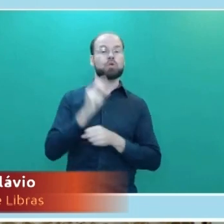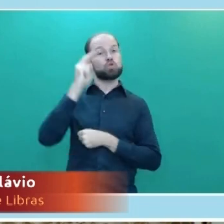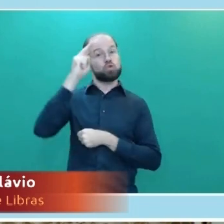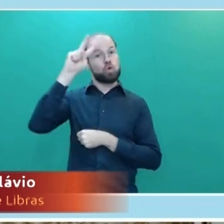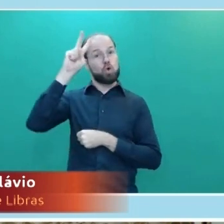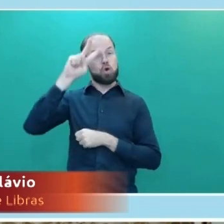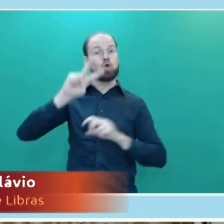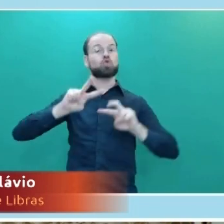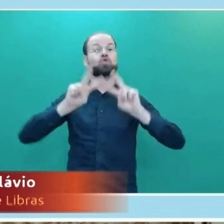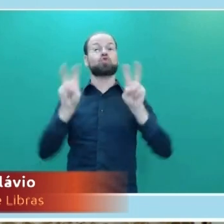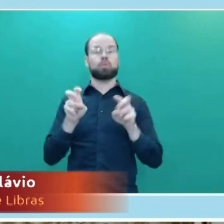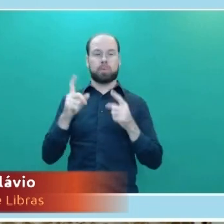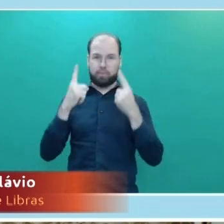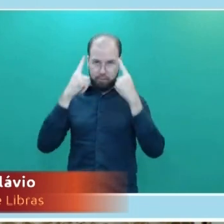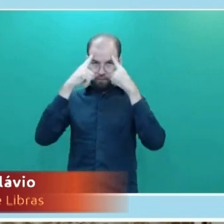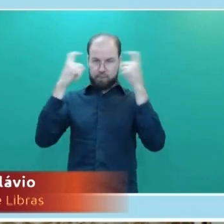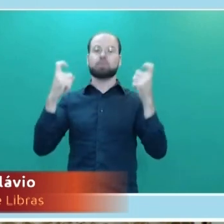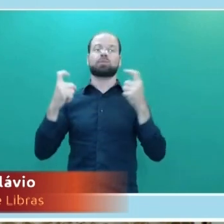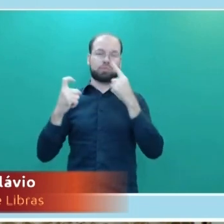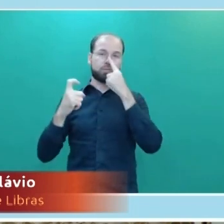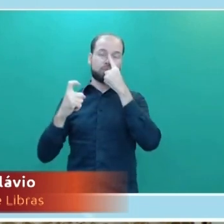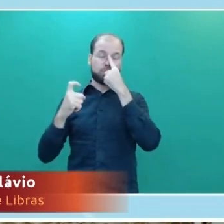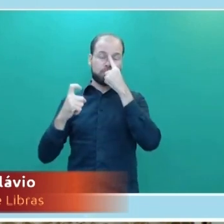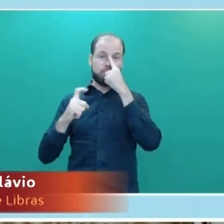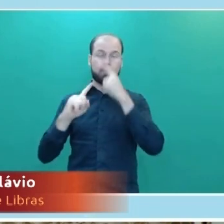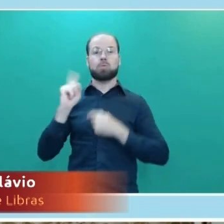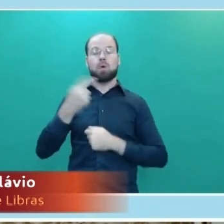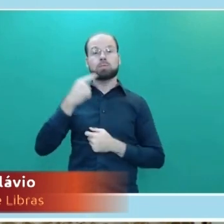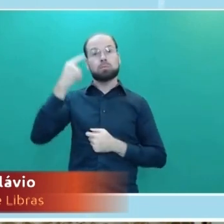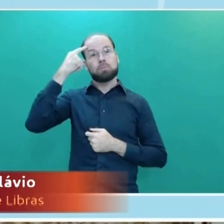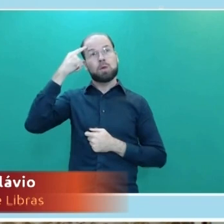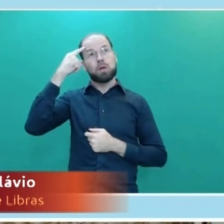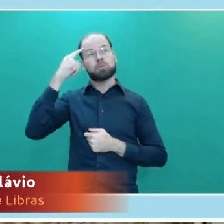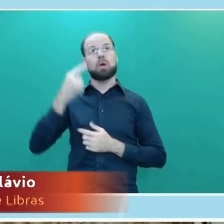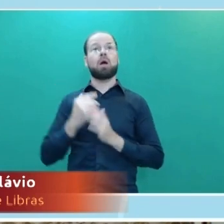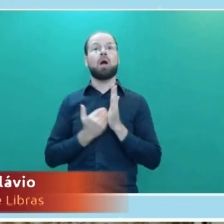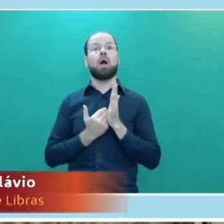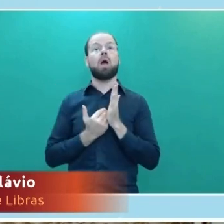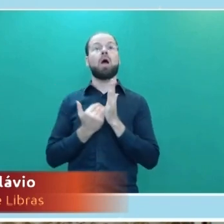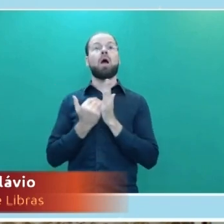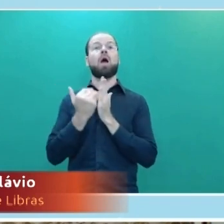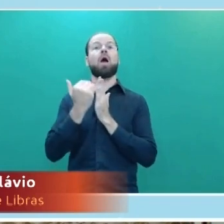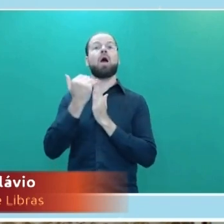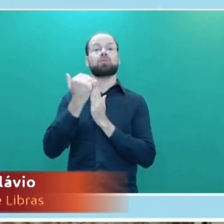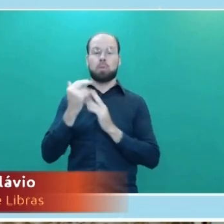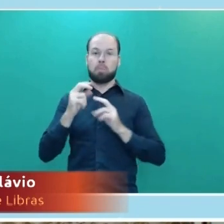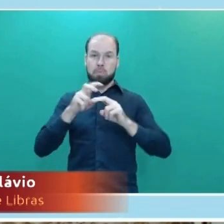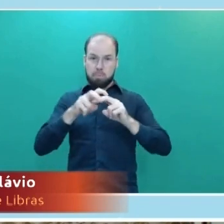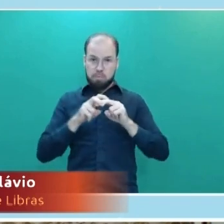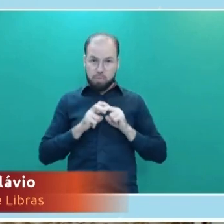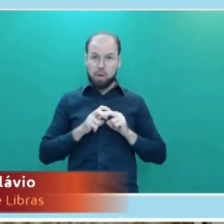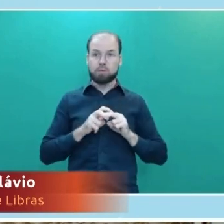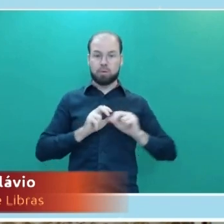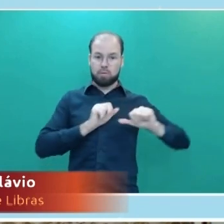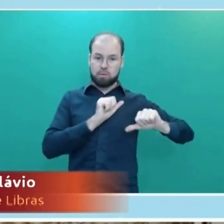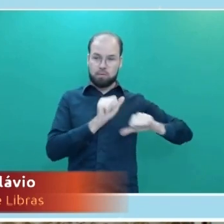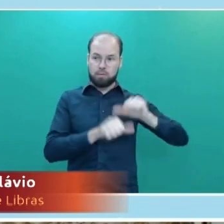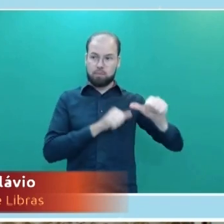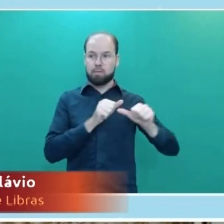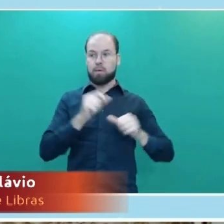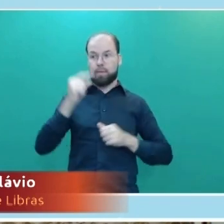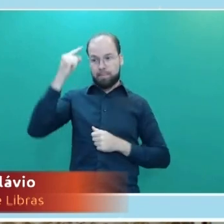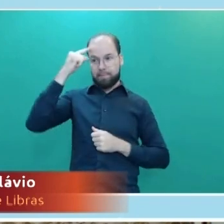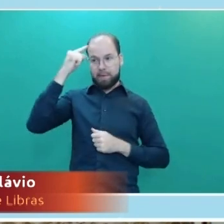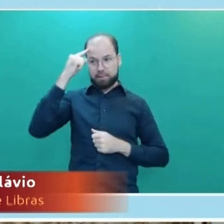Não é só, a gente tende a achar que a violência aumentou depois da redemocratização do país, que é um